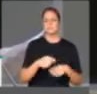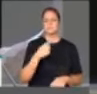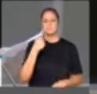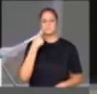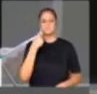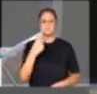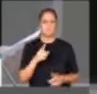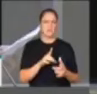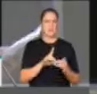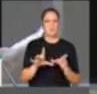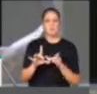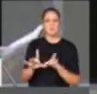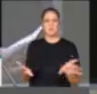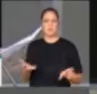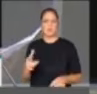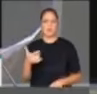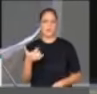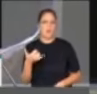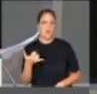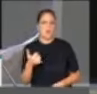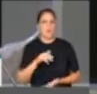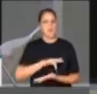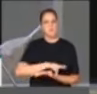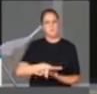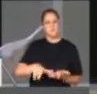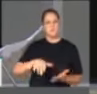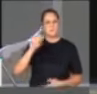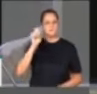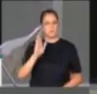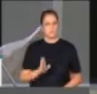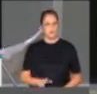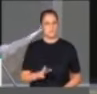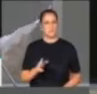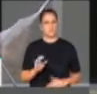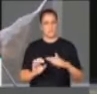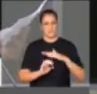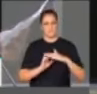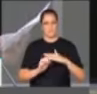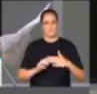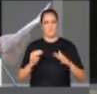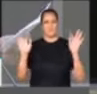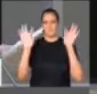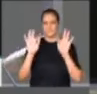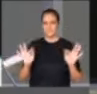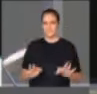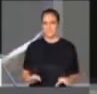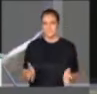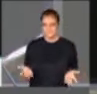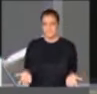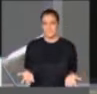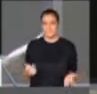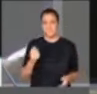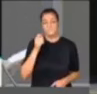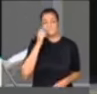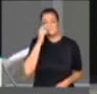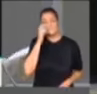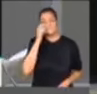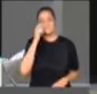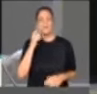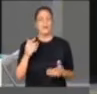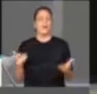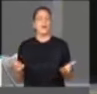à torto e à direito no Brasil, agradando as exportadoras de armas para o Brasil, e ao mesmo tempo